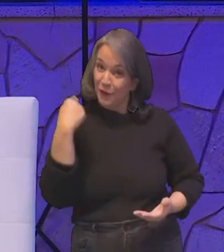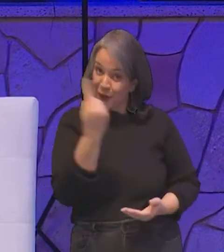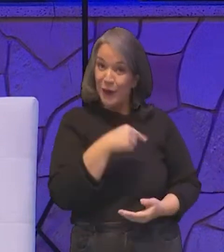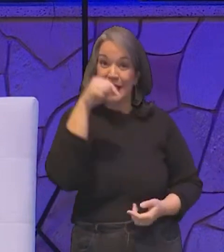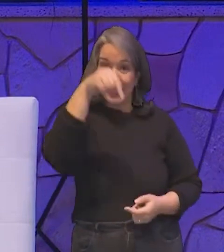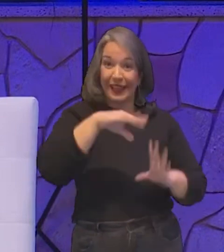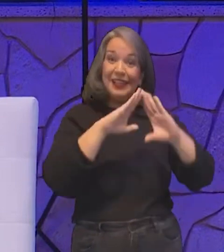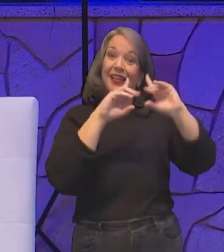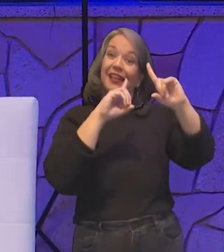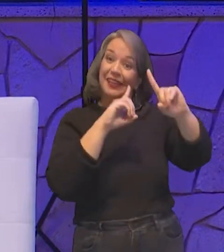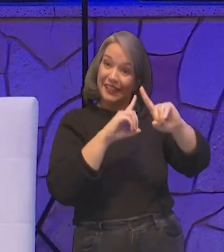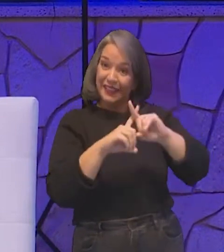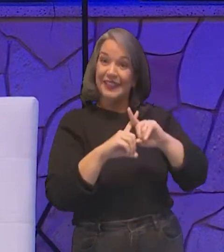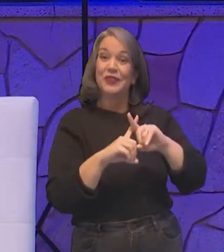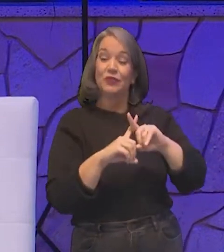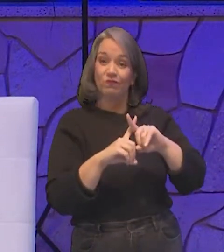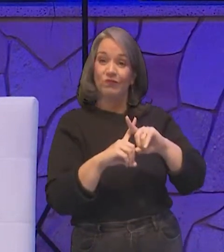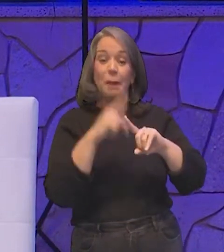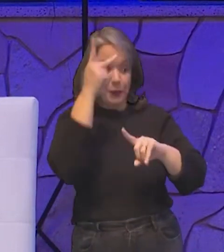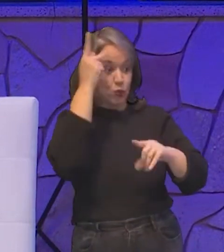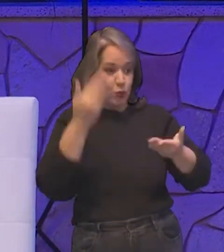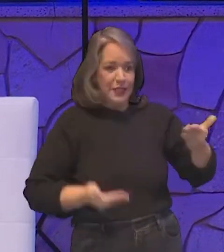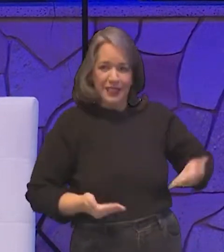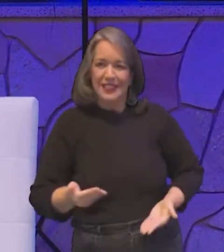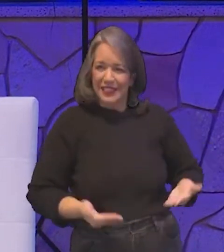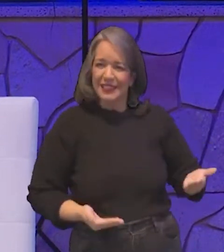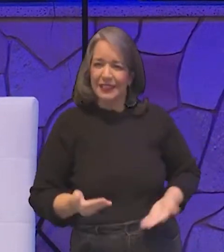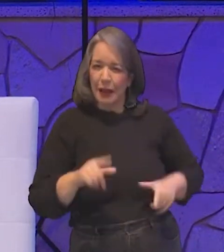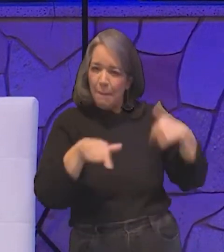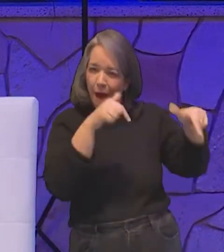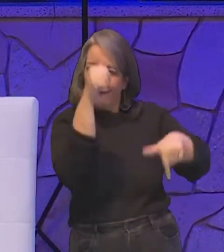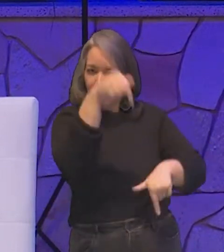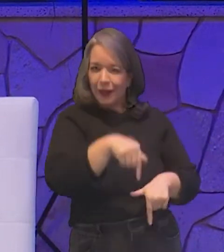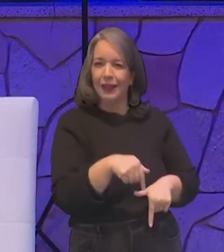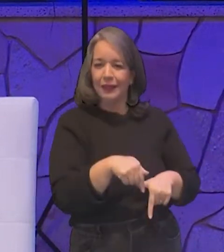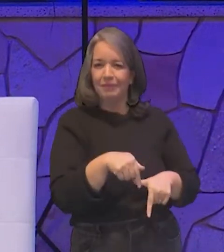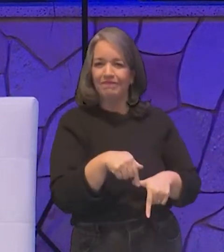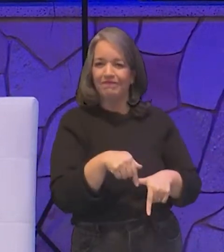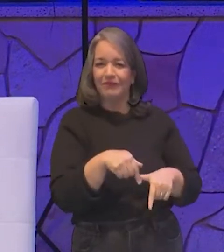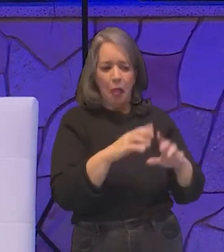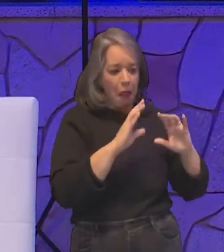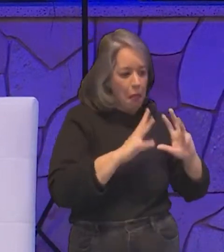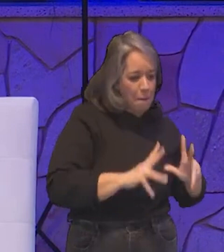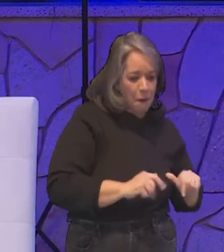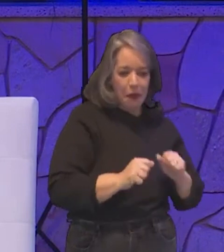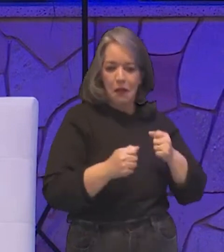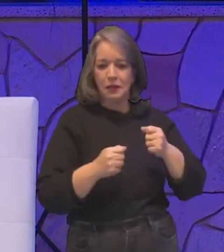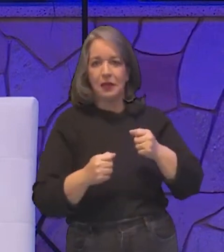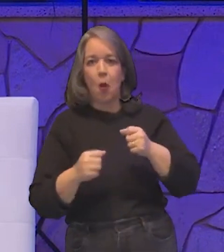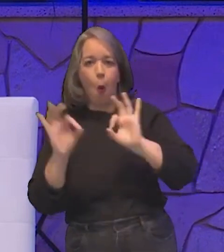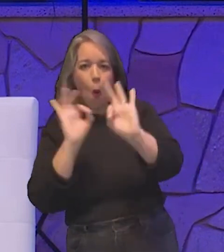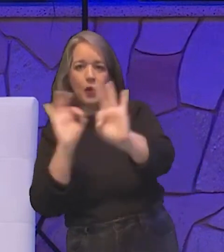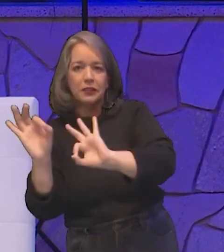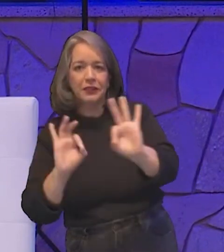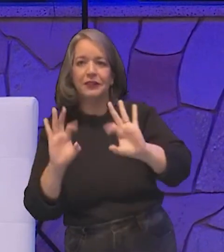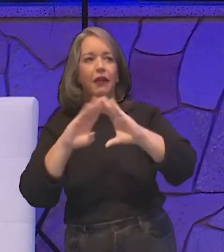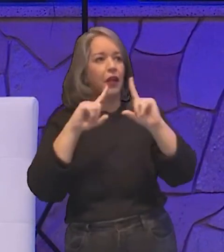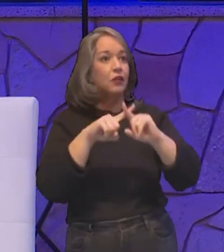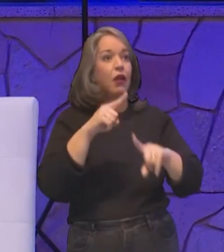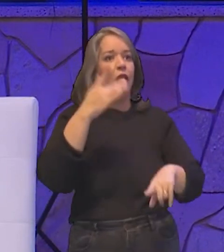funcionários desse lugar. São pessoas tão especiais, que nós possamos: não sei o nome dele, pergunte o nome